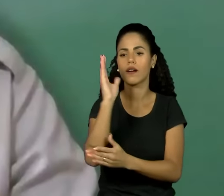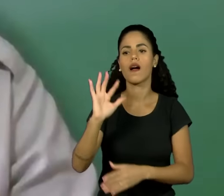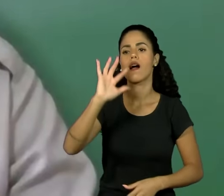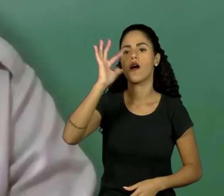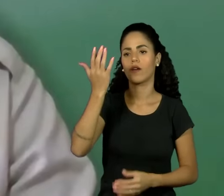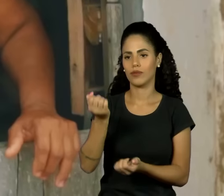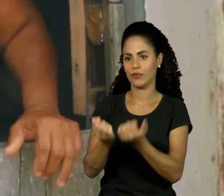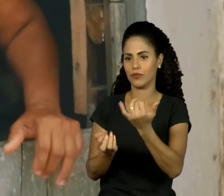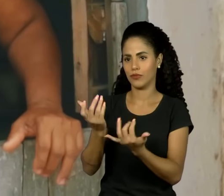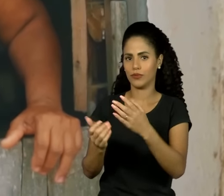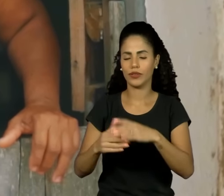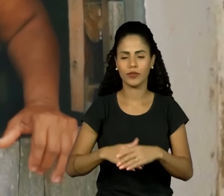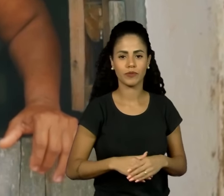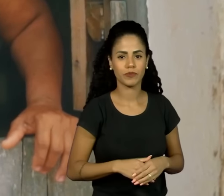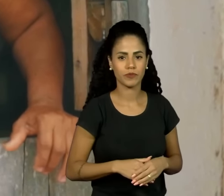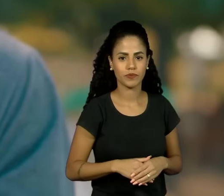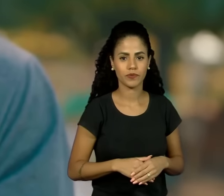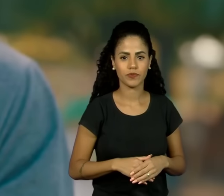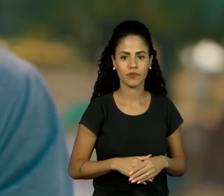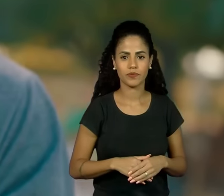incêndios florestais.